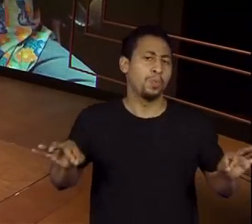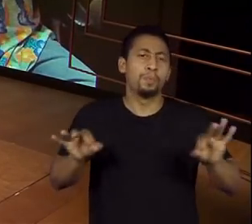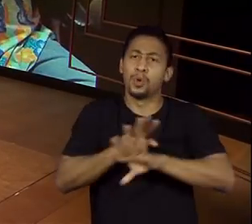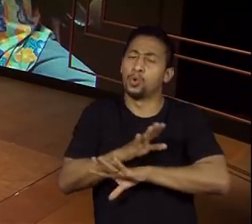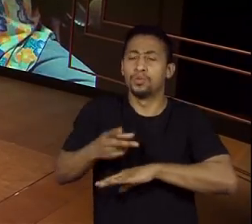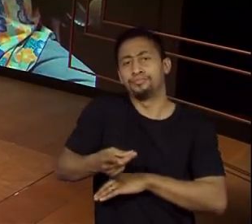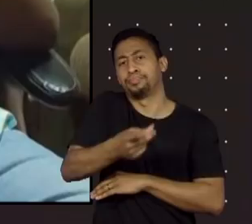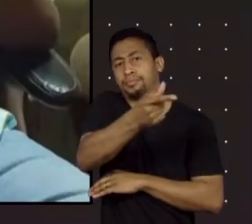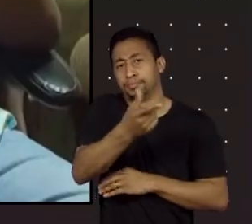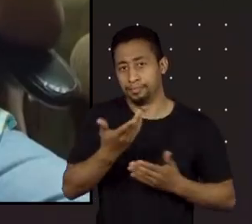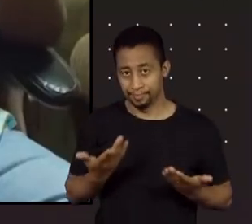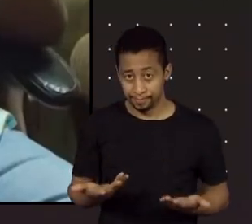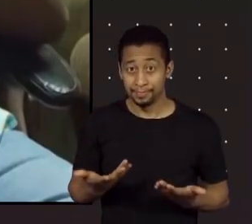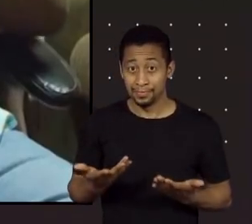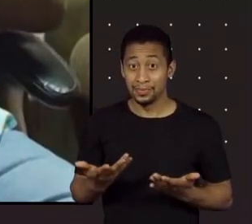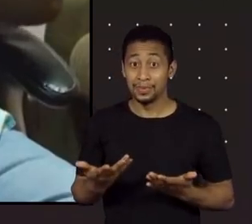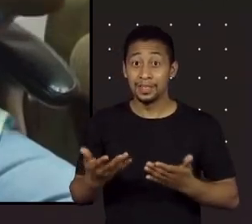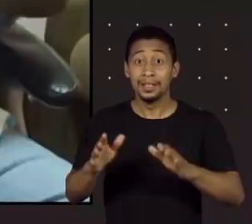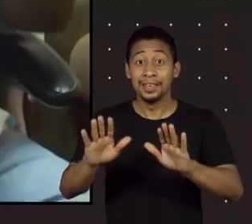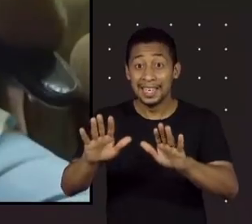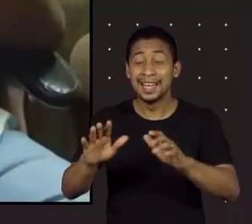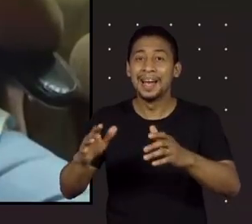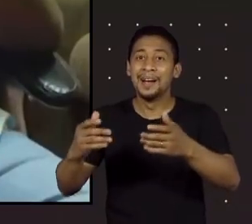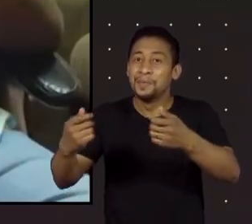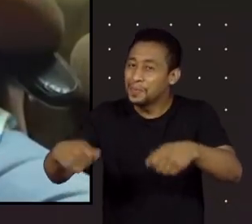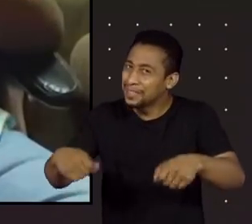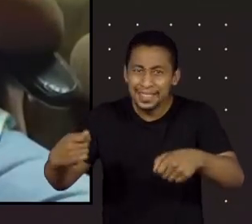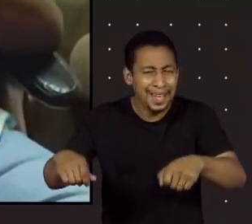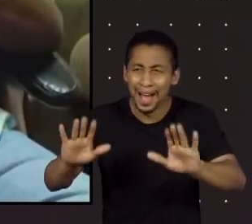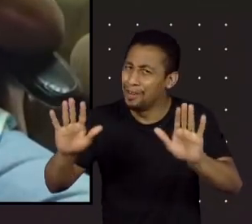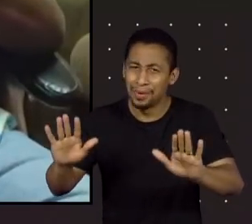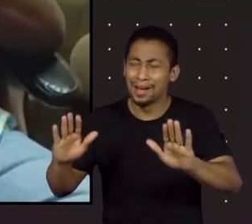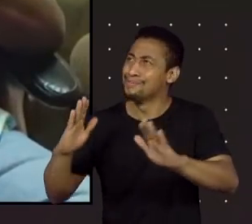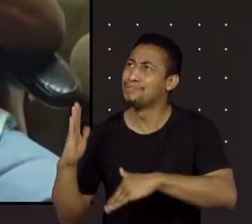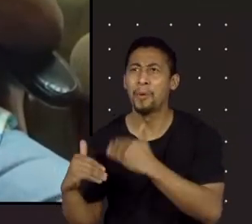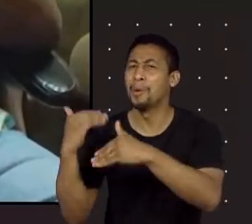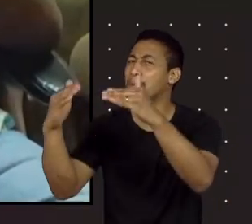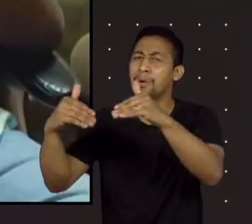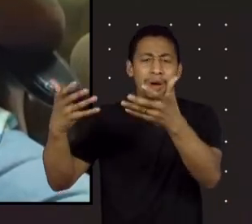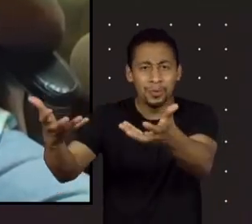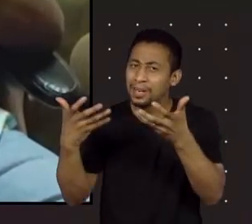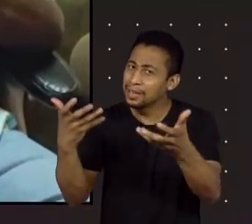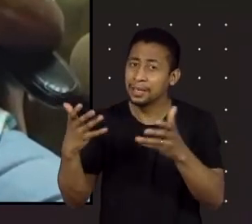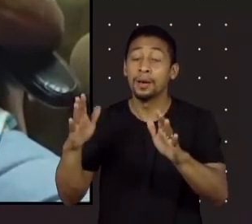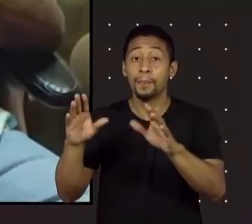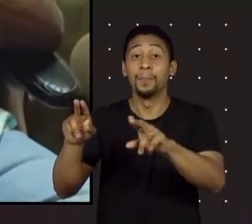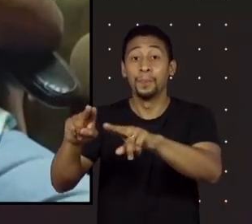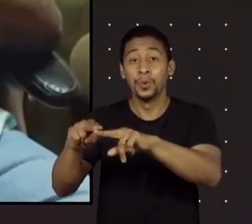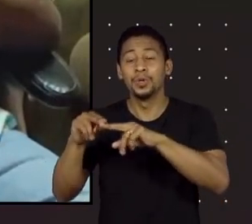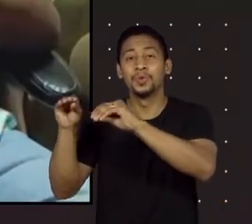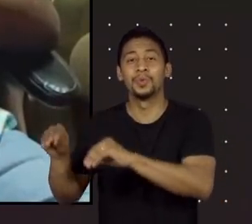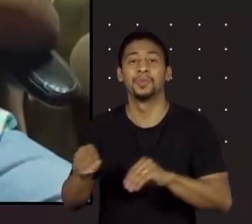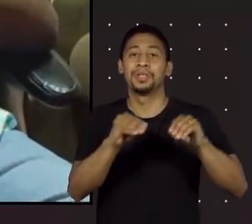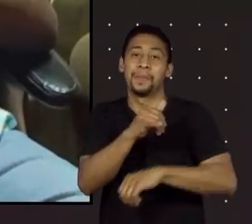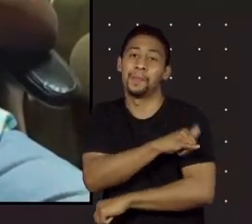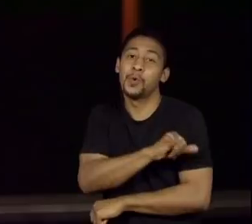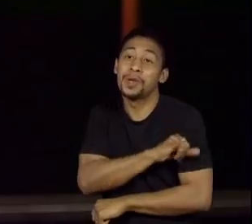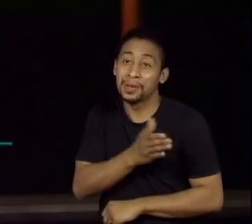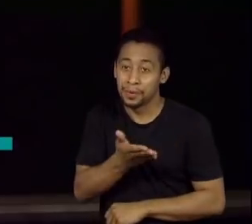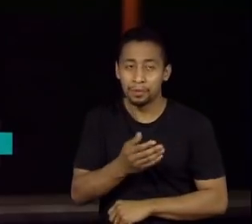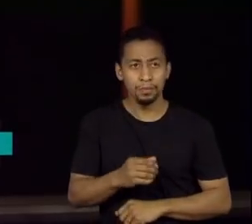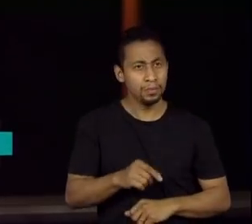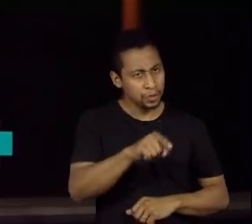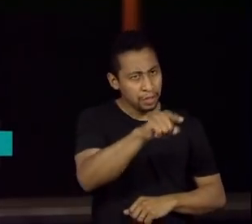raso. Aí precisava dar voo maior, aí foi quando eu vim para o Rio de Janeiro. E o que você fazia